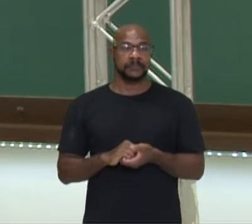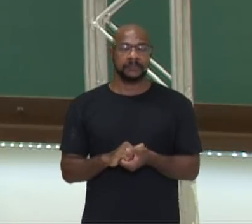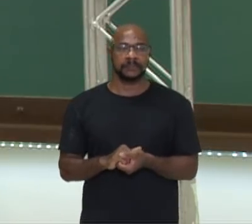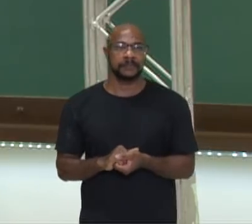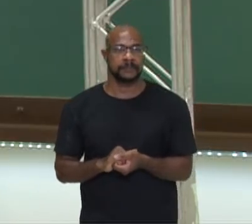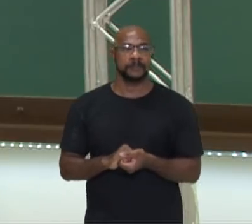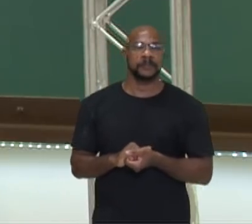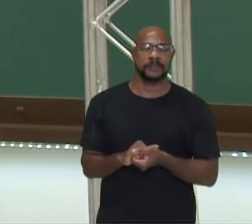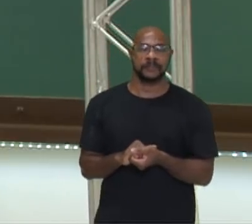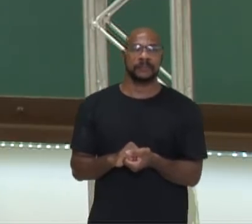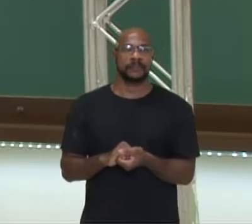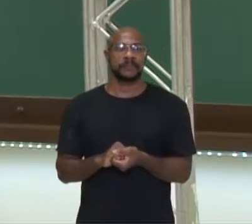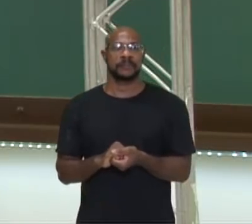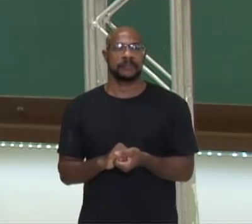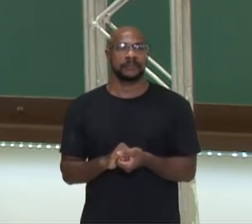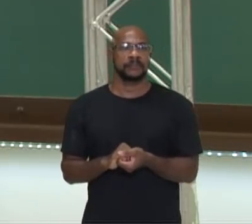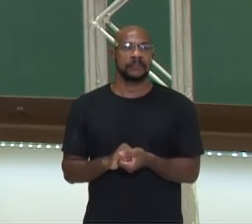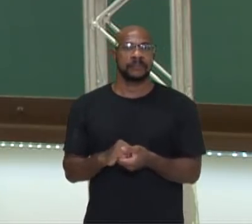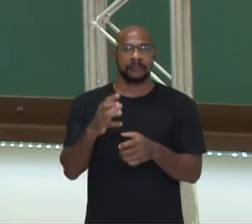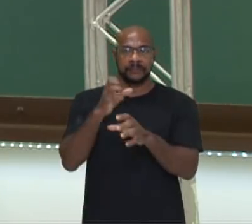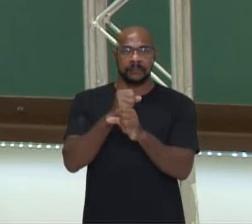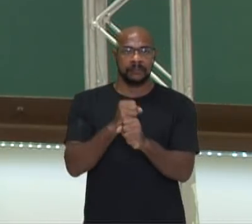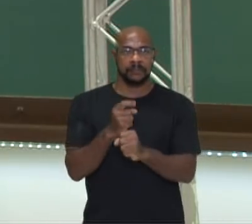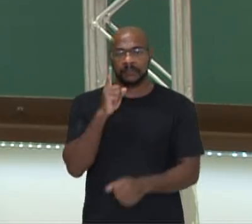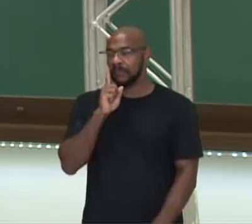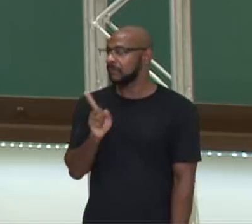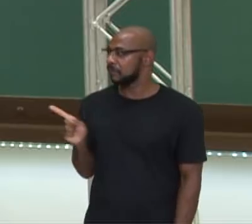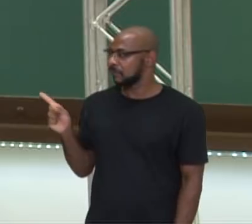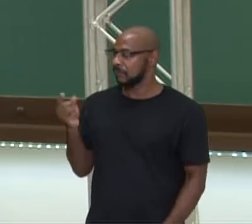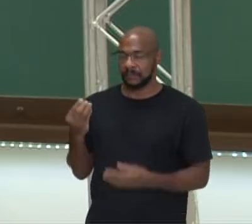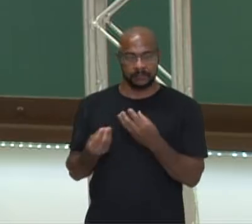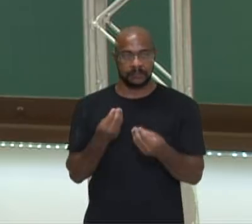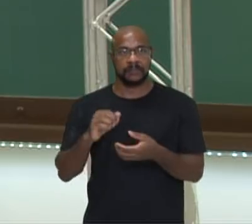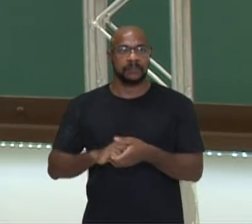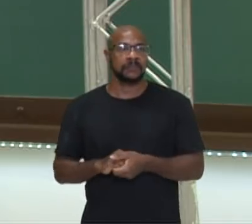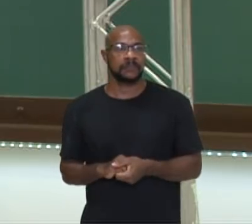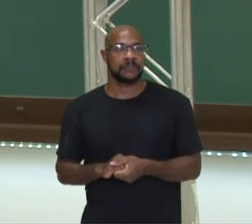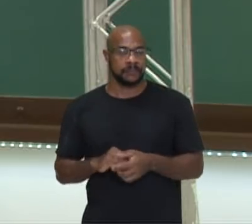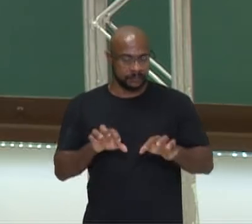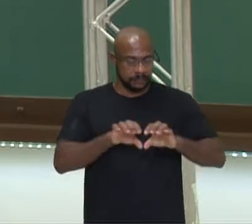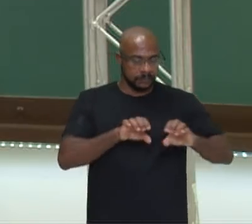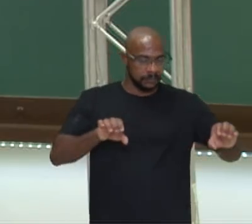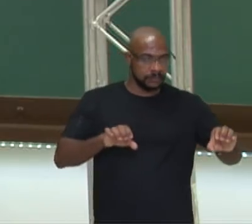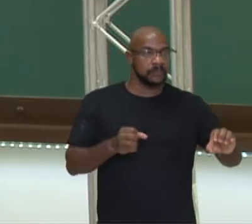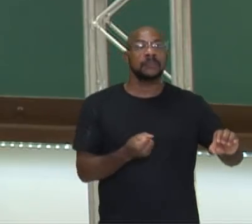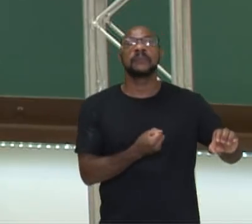é 20, para 20, 0. Então, o primeiro pedaço de corda é quanto?